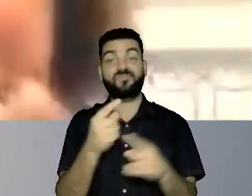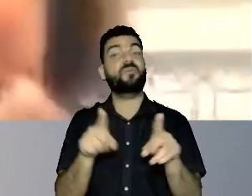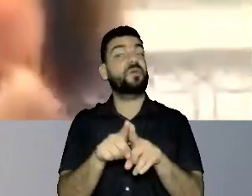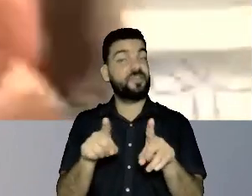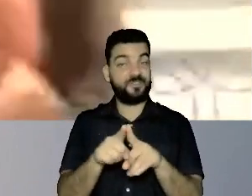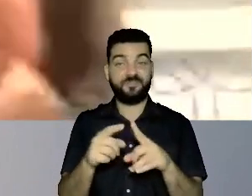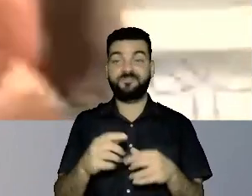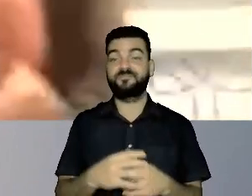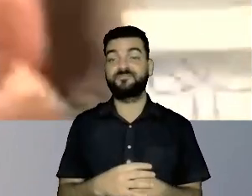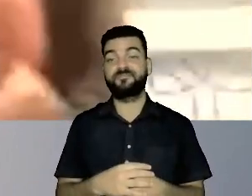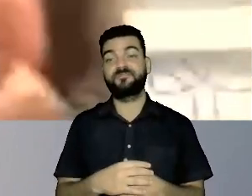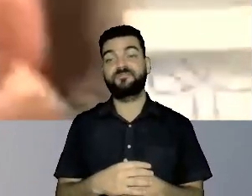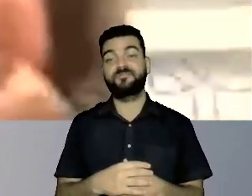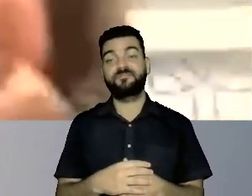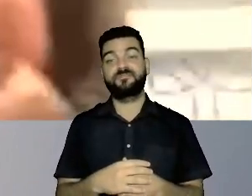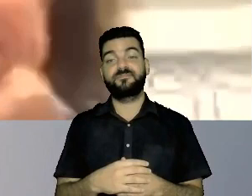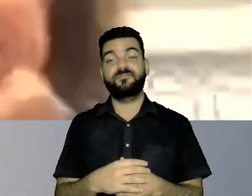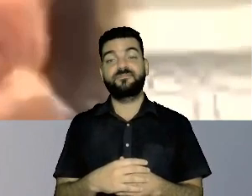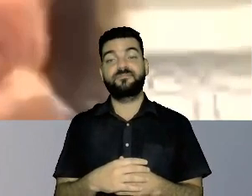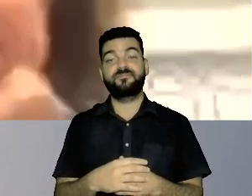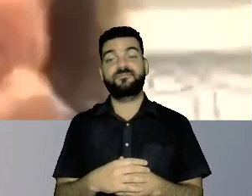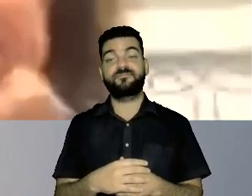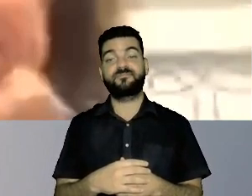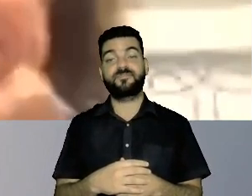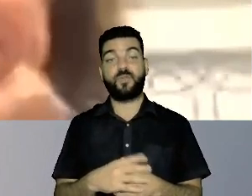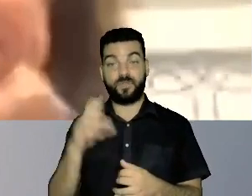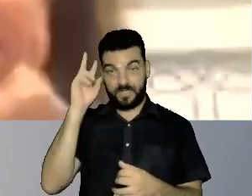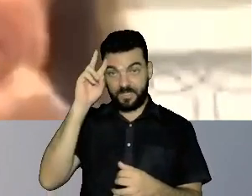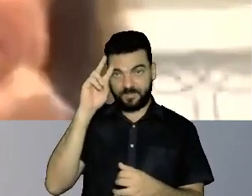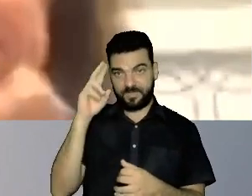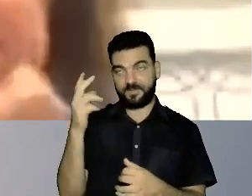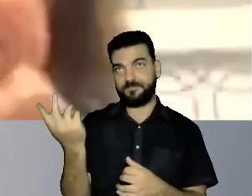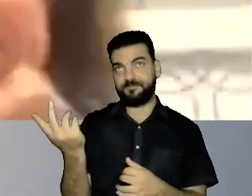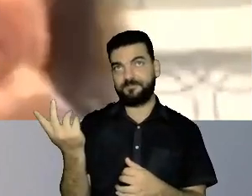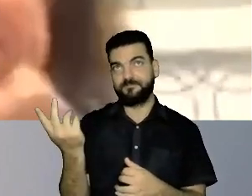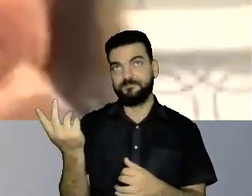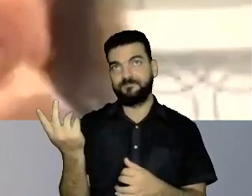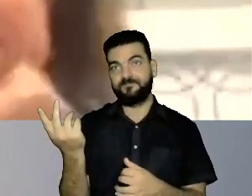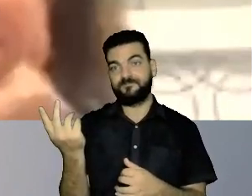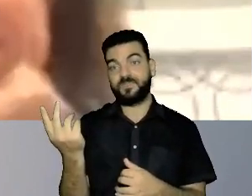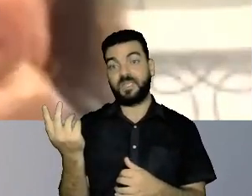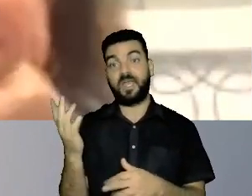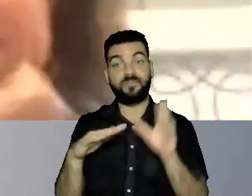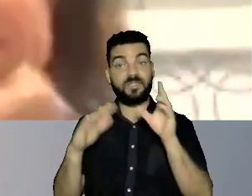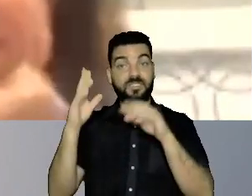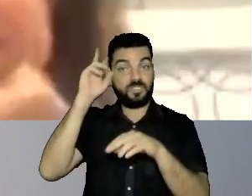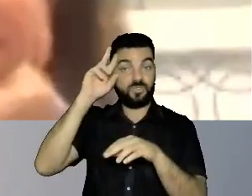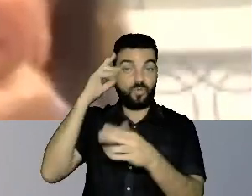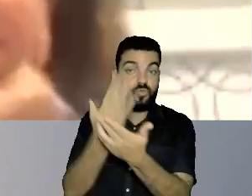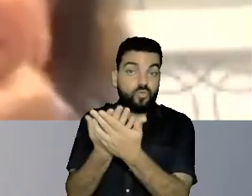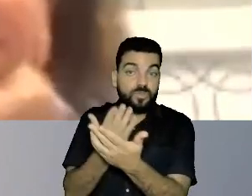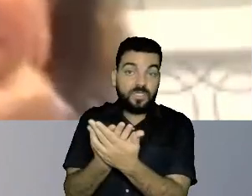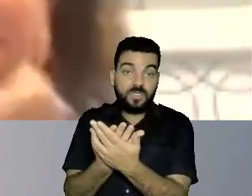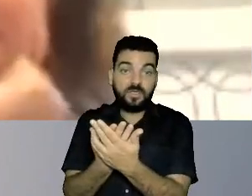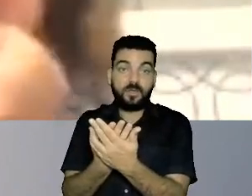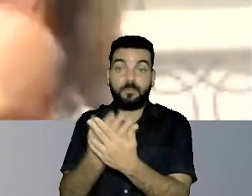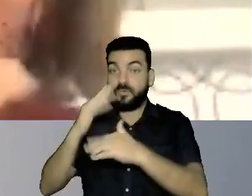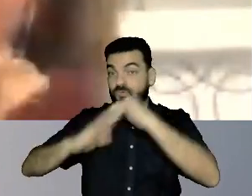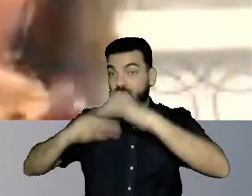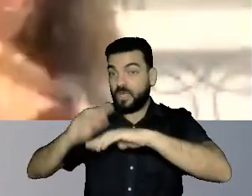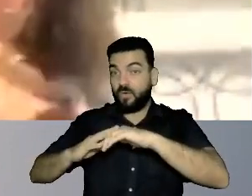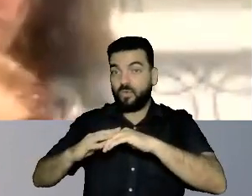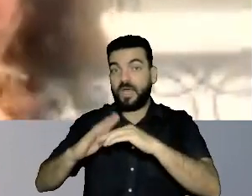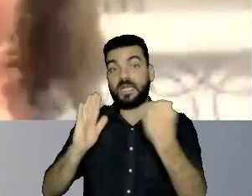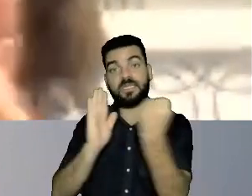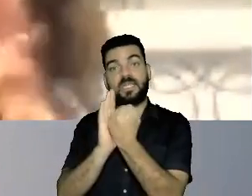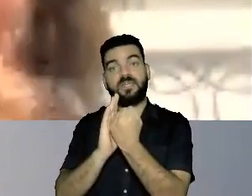na nossa história, né? No campo da arte, isso também se faz presente. Se a gente levar em